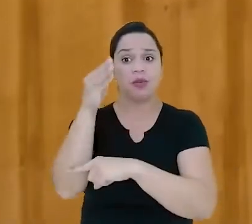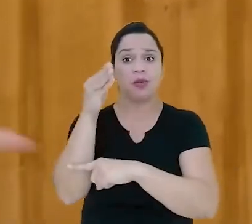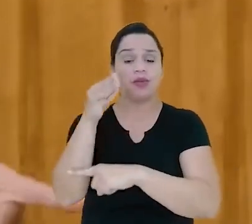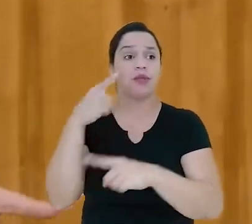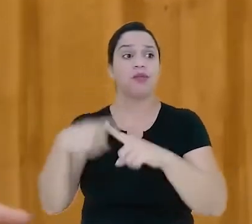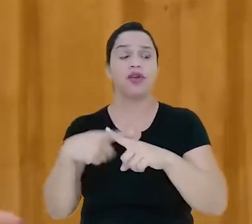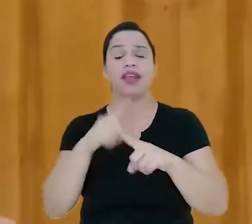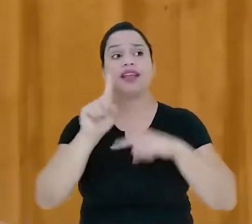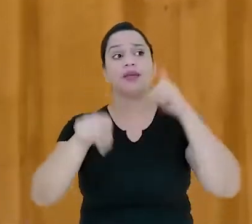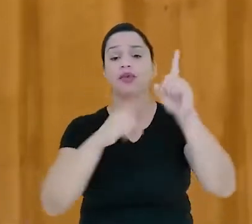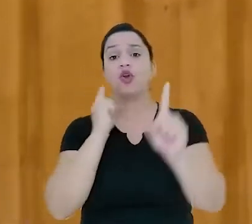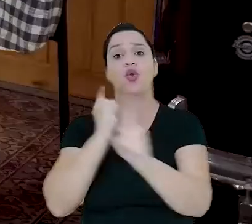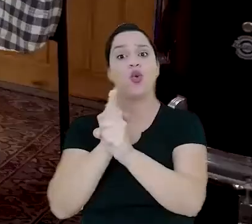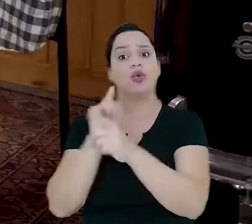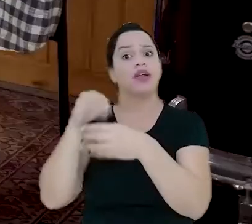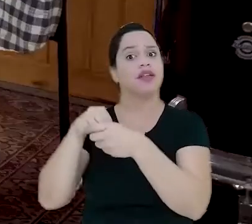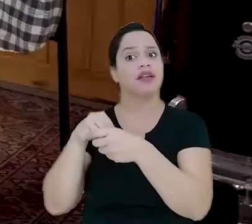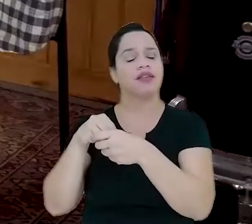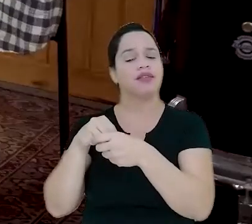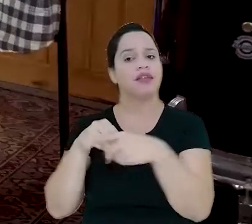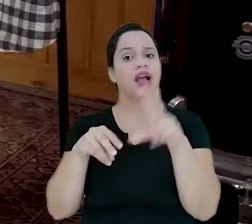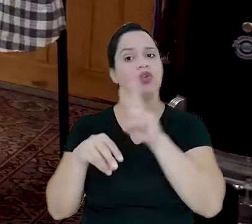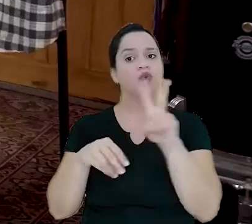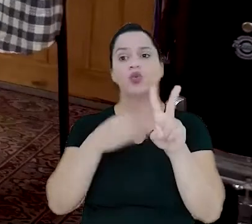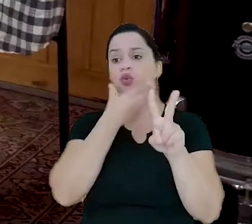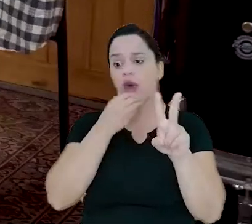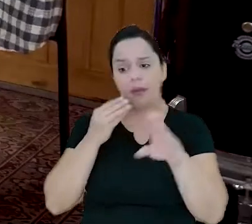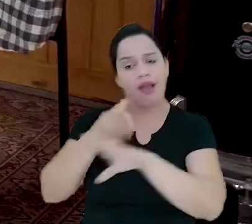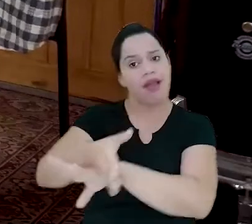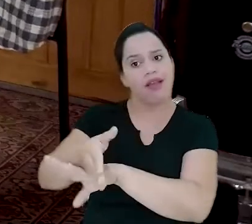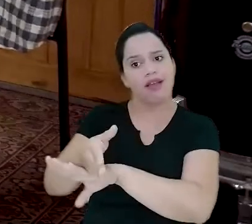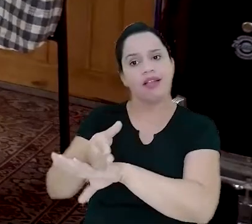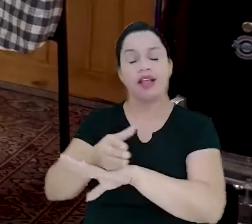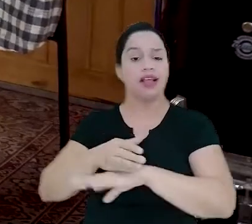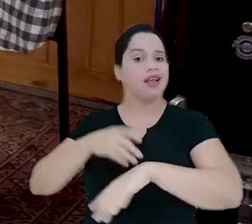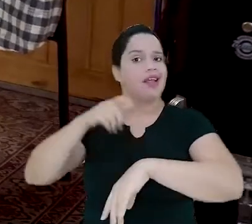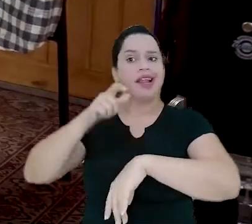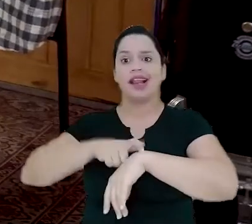pra dentro e eles entram lá. Ah, ela,